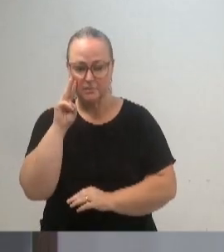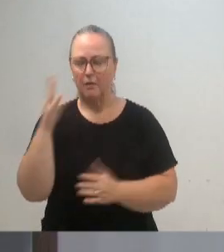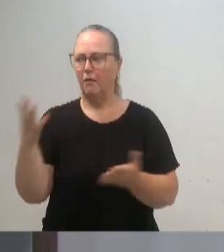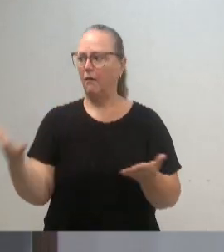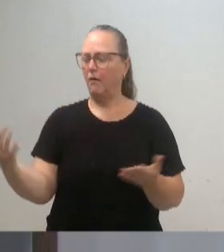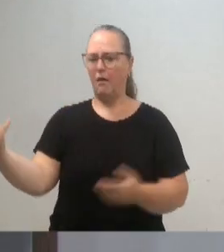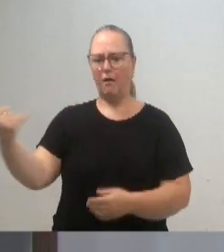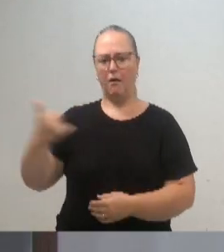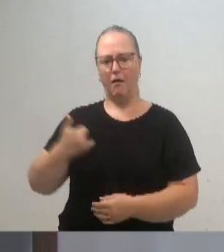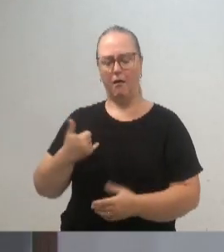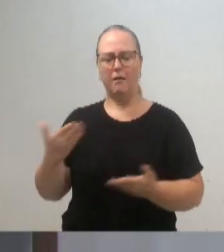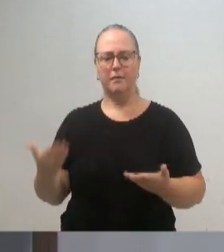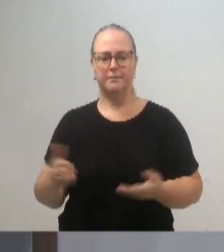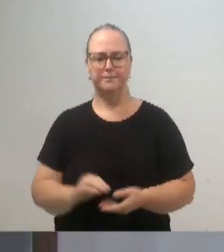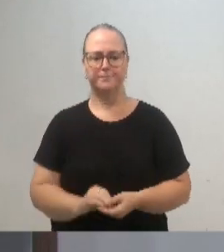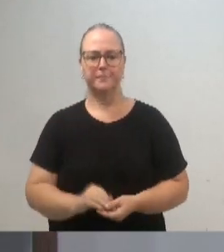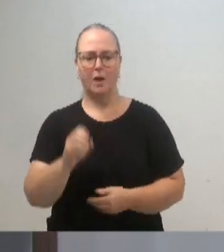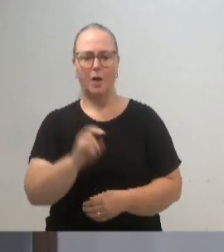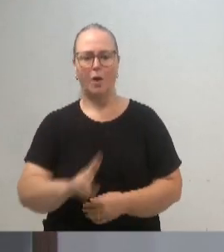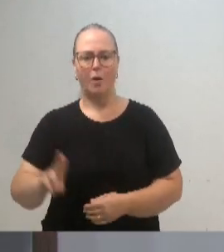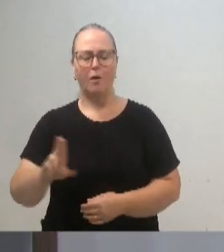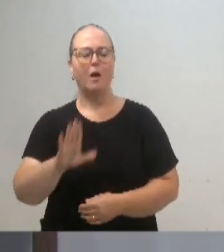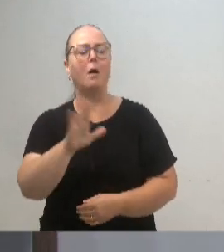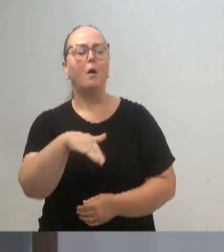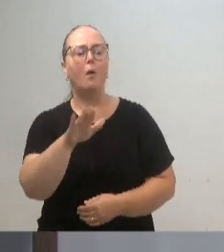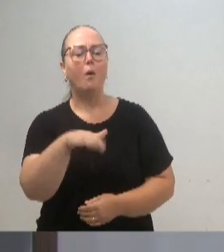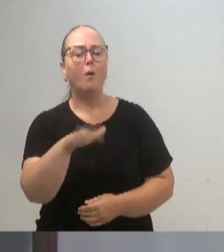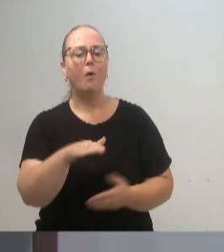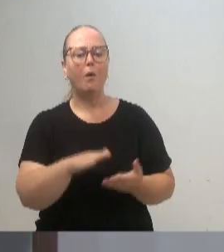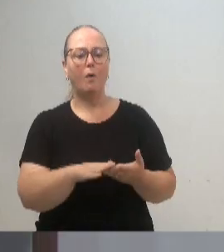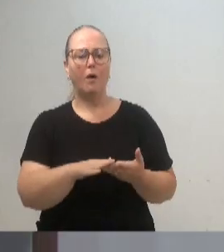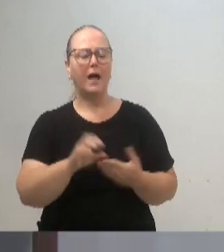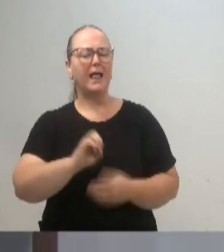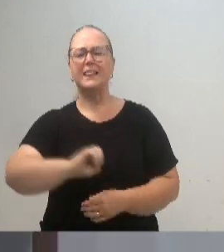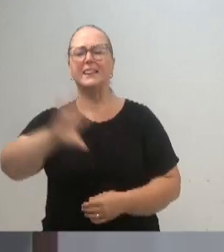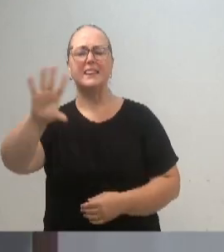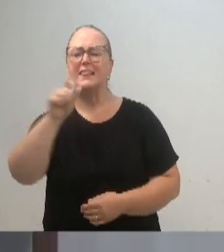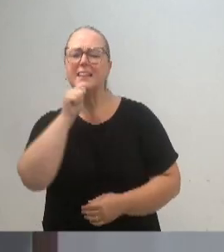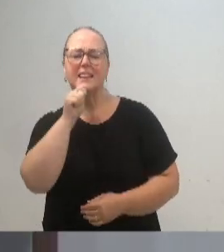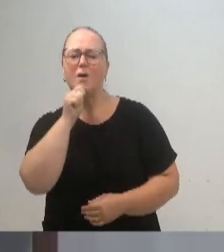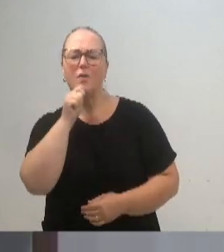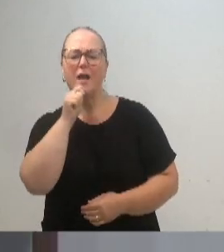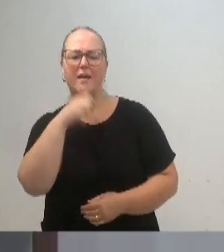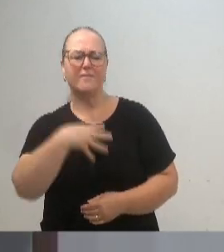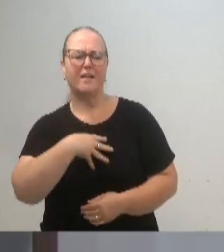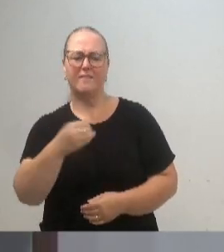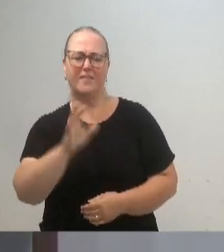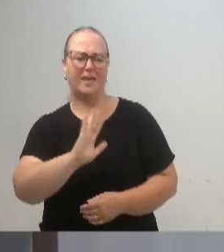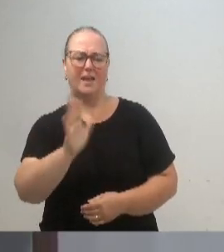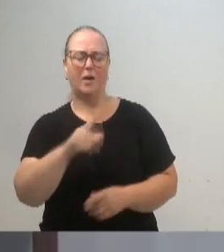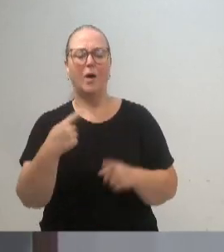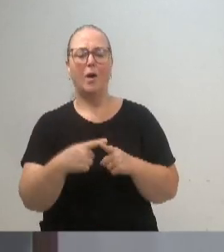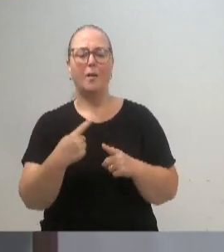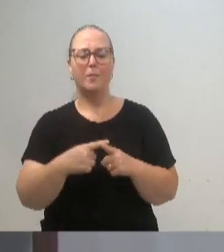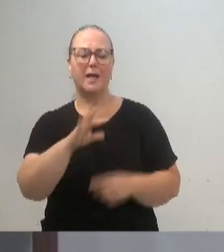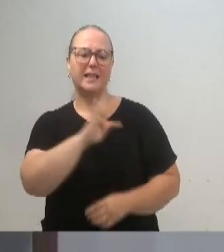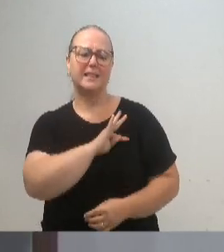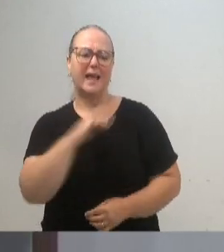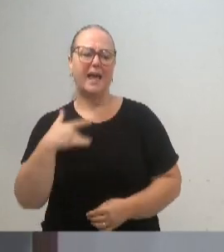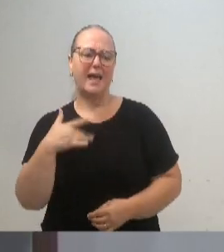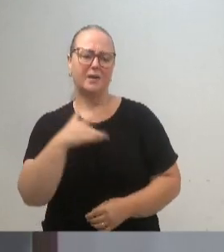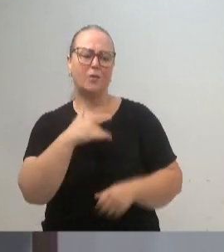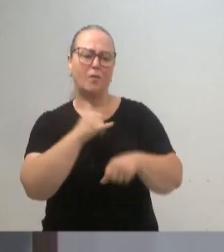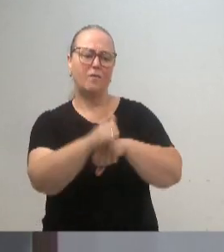me liga para dizer, Priscila, não leve a Camille, o Arthur, ou seja, quem for, porque o técnico não vai poder vir,